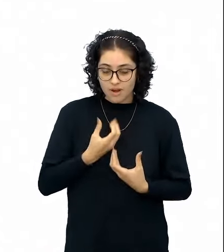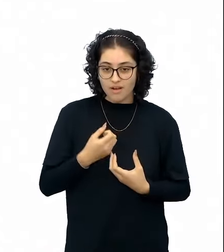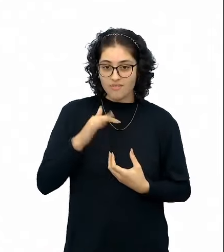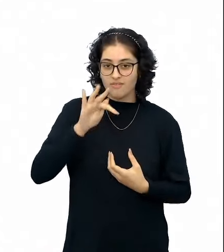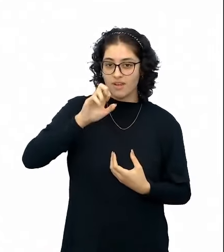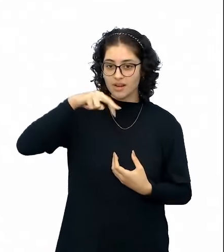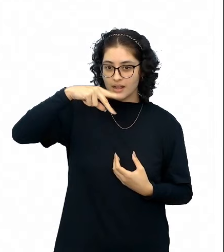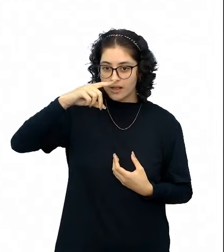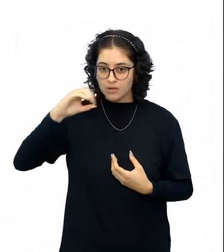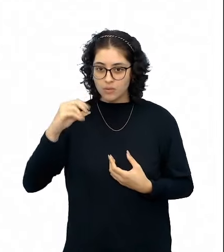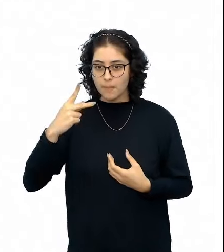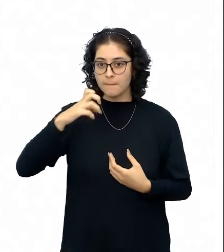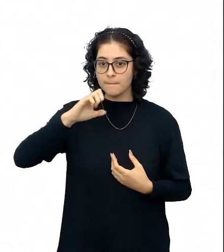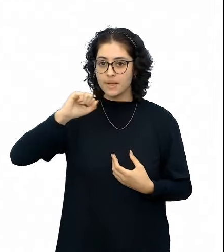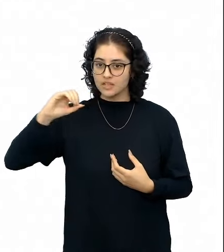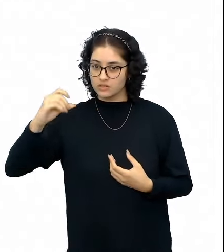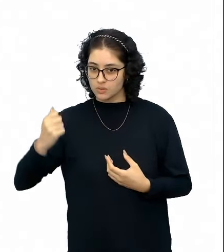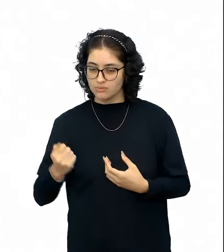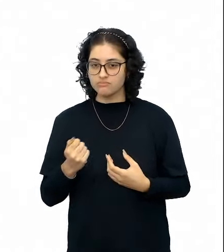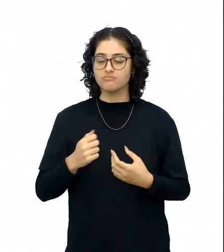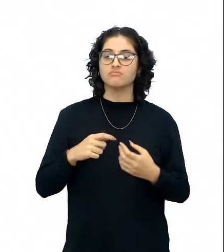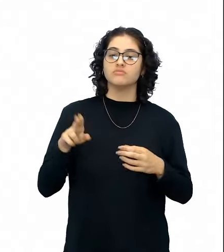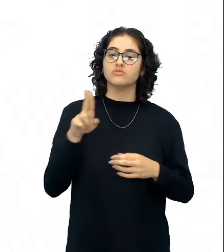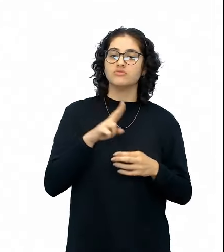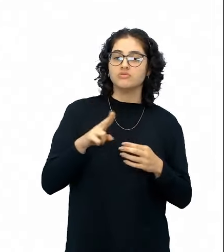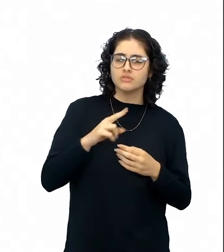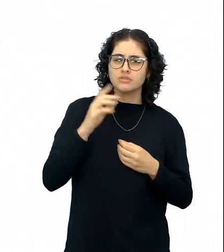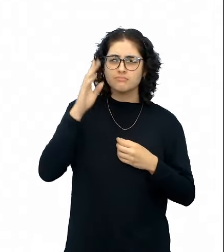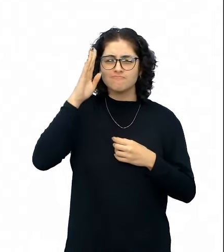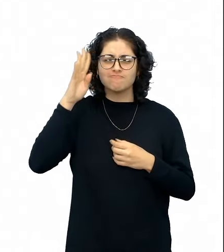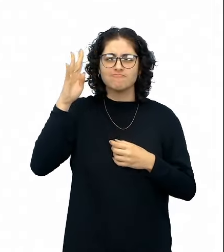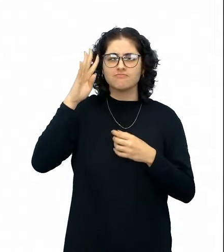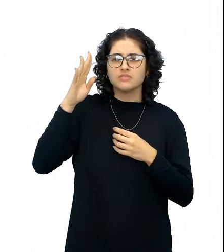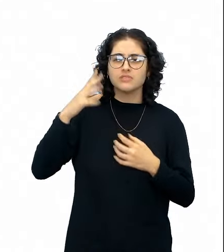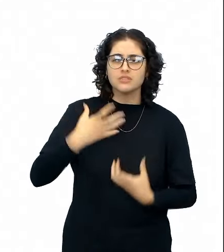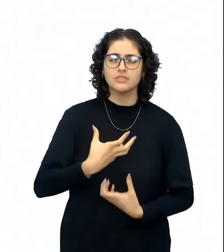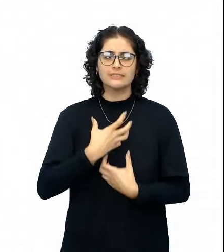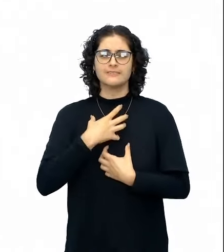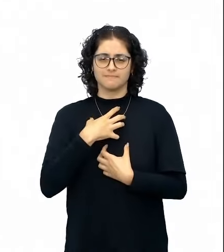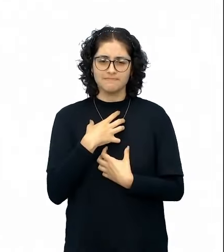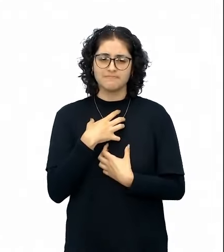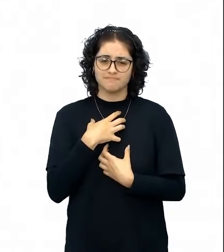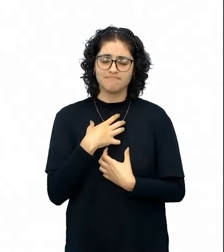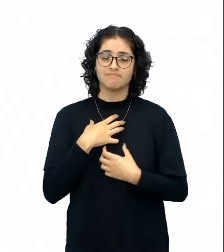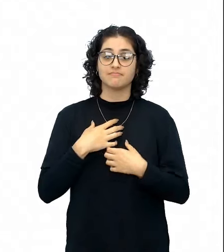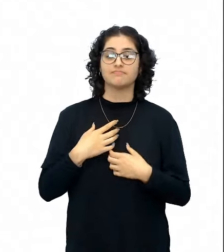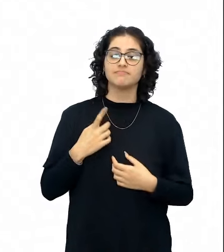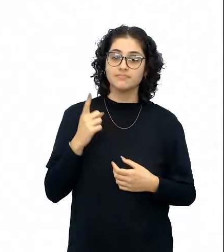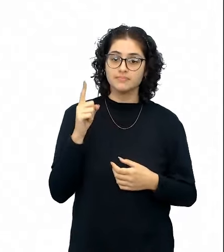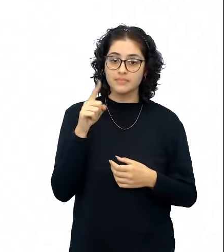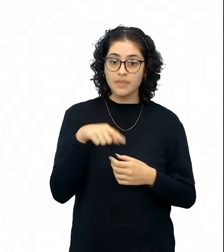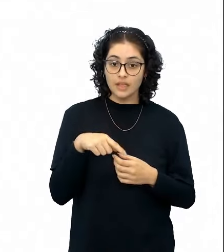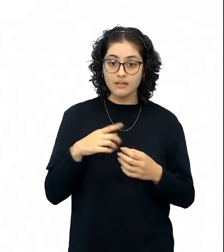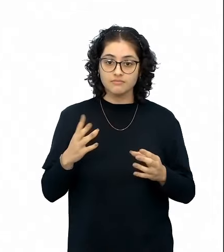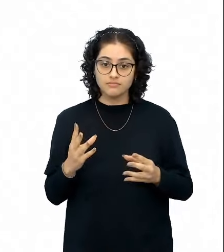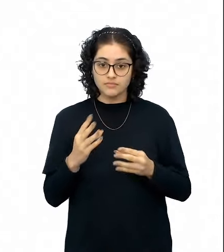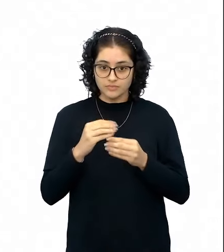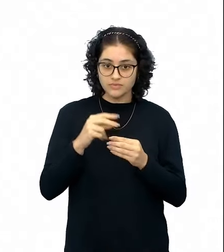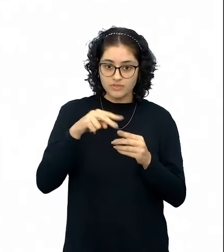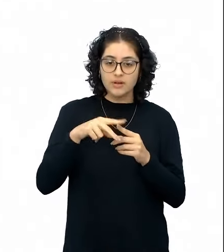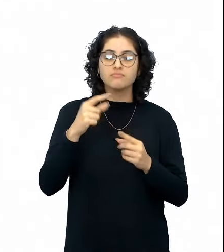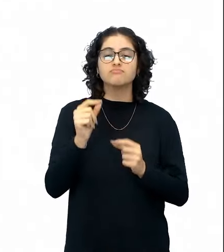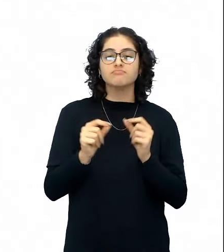Pessoa. O eu poético usa a imaginação para dar vazão às emoções e às sensações. Assim, considerando o verso abaixo,